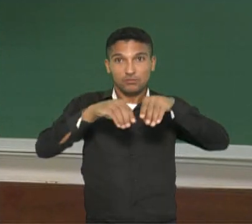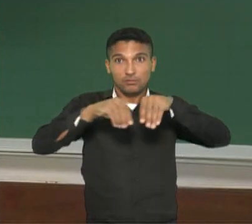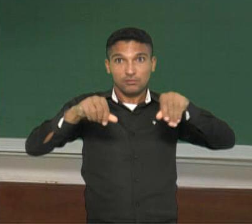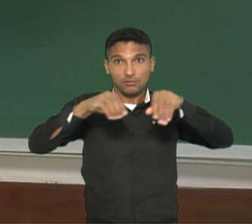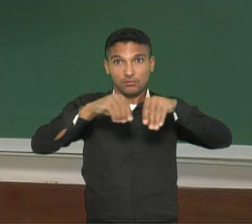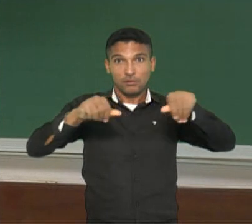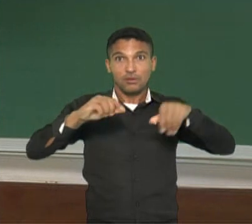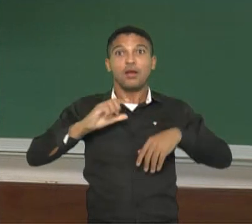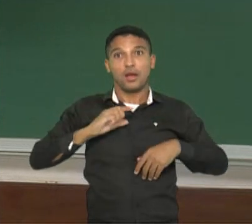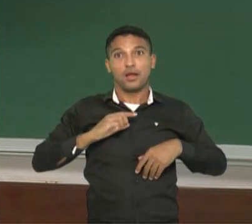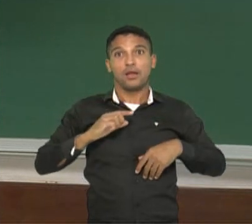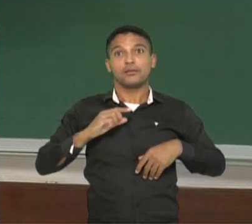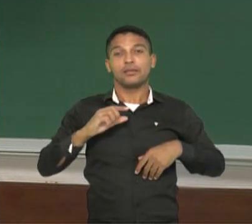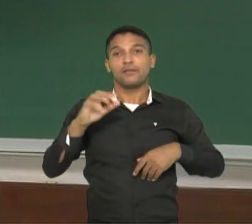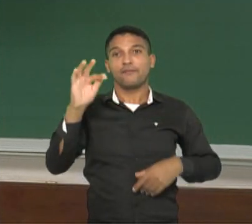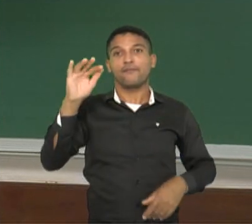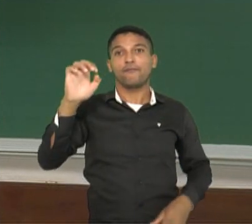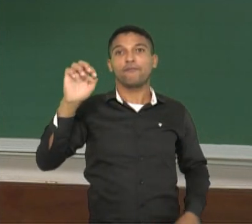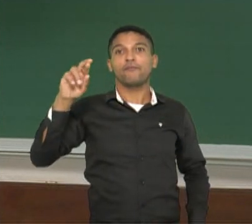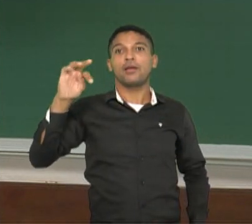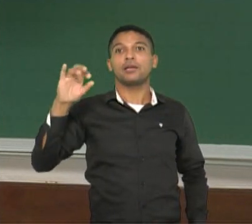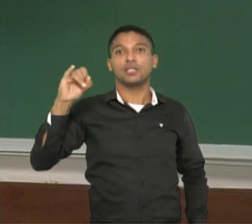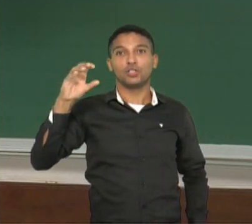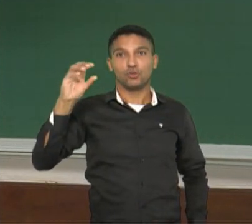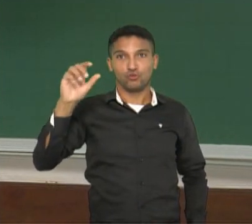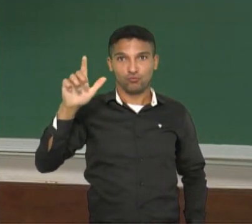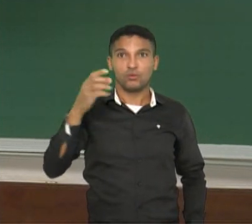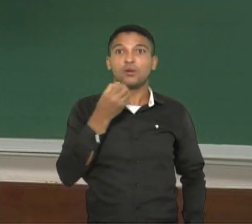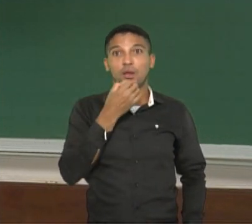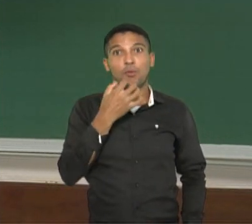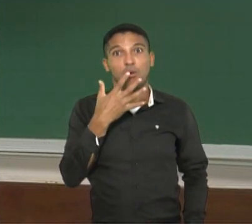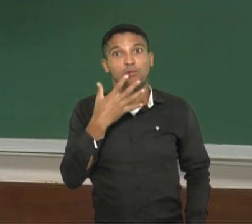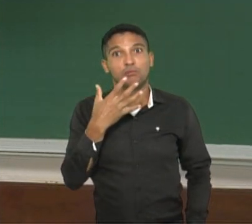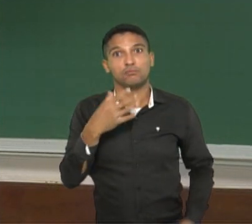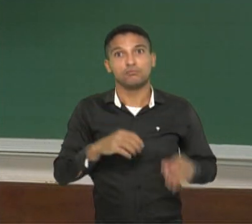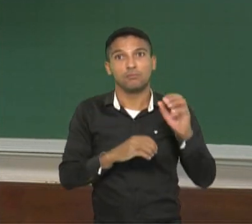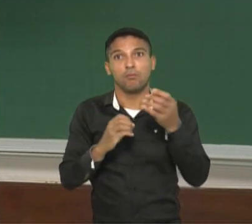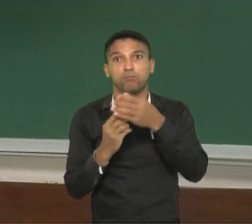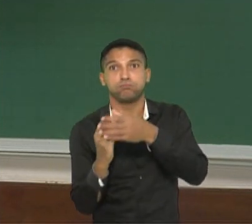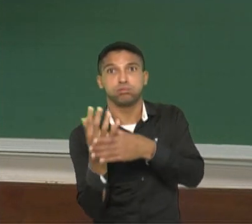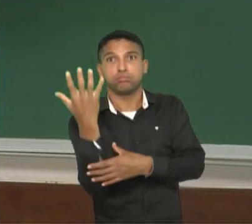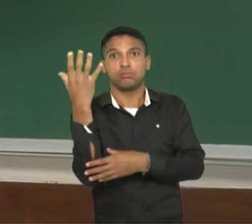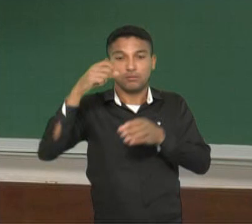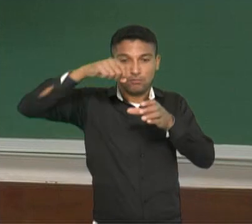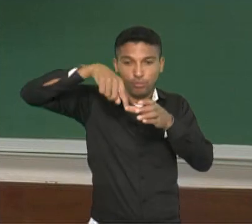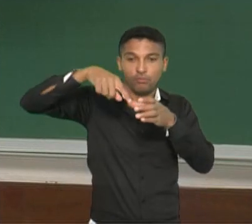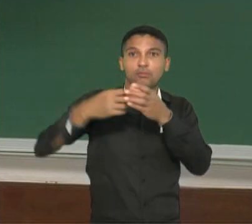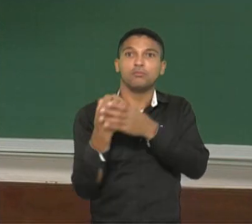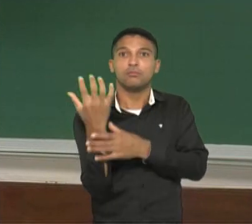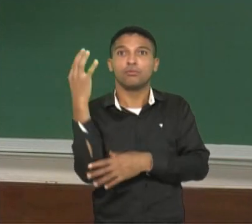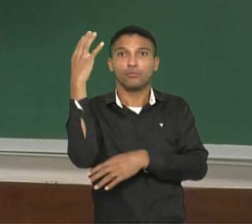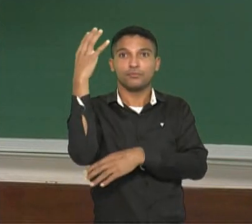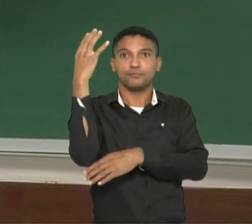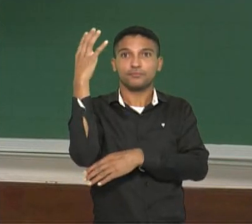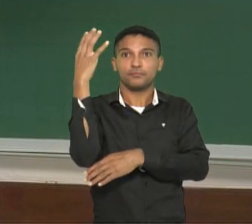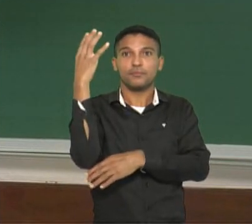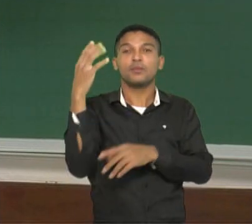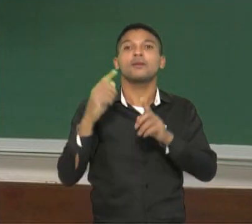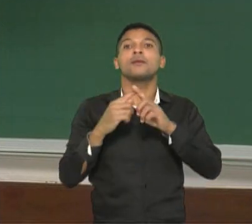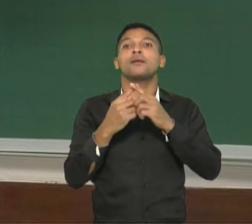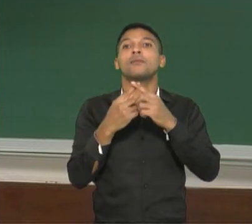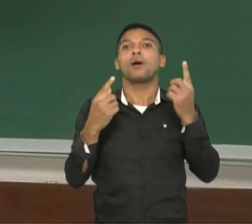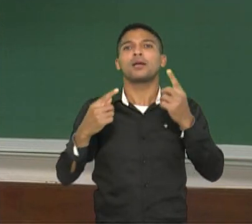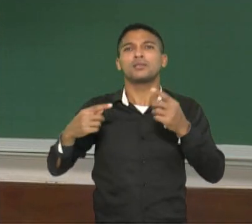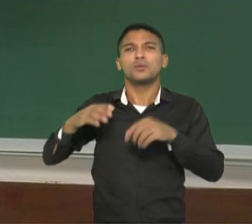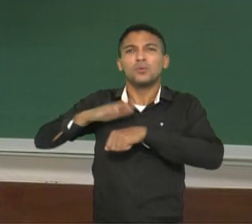função da grande exposição, da grande vida que esses solos têm. Porém, eles acabaram sendo expostos ao longo de todo